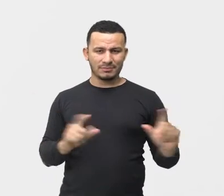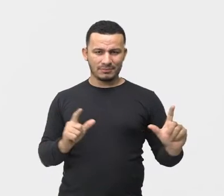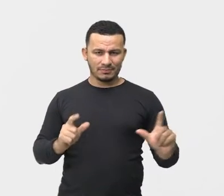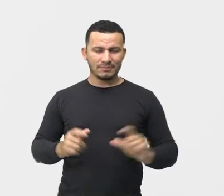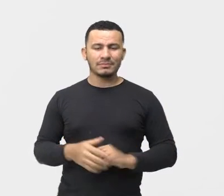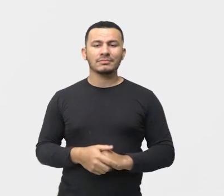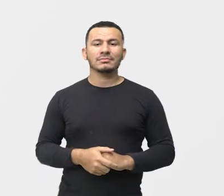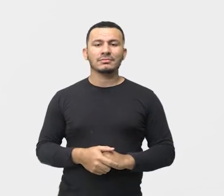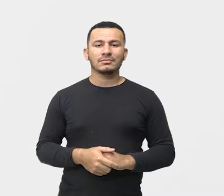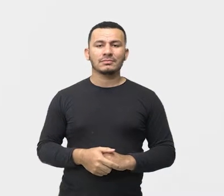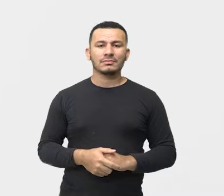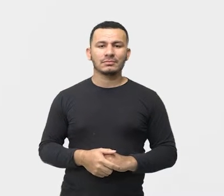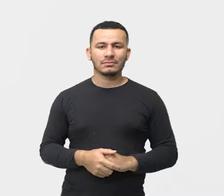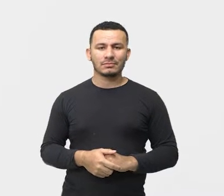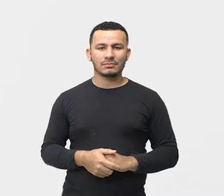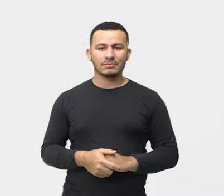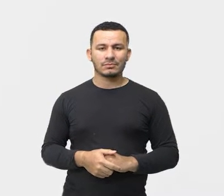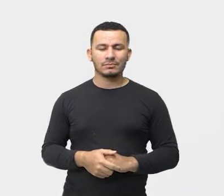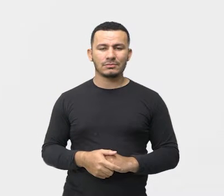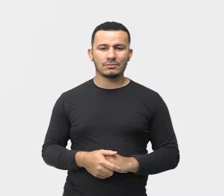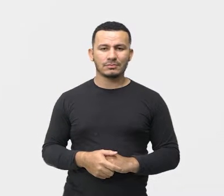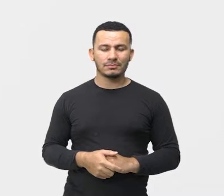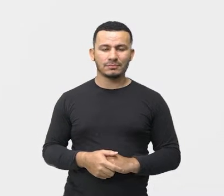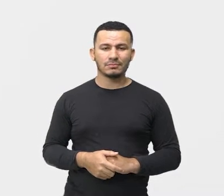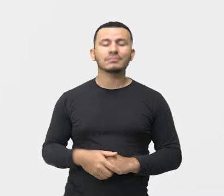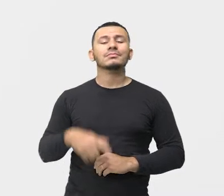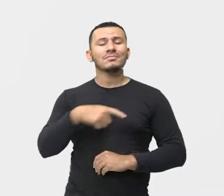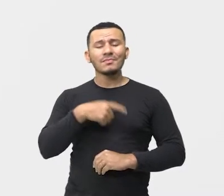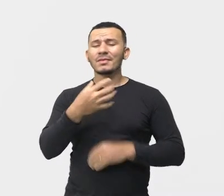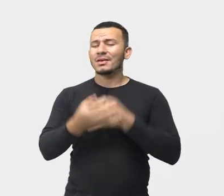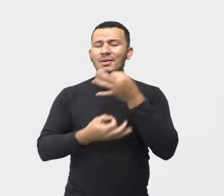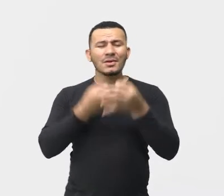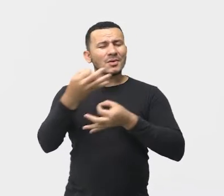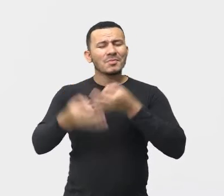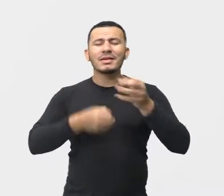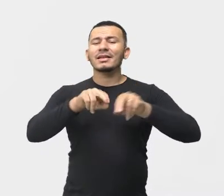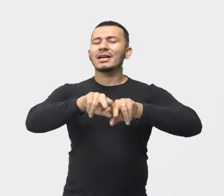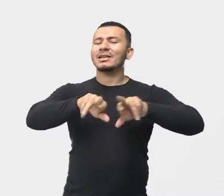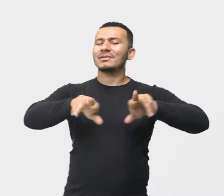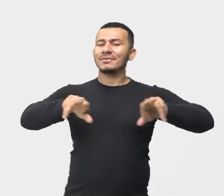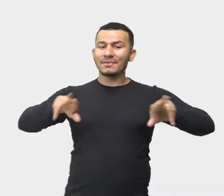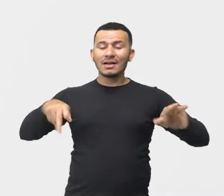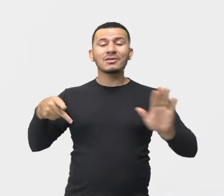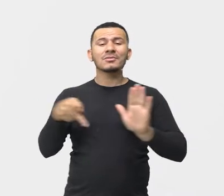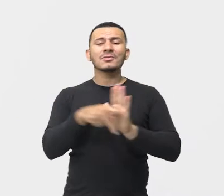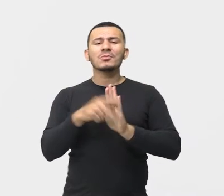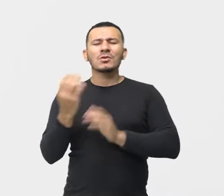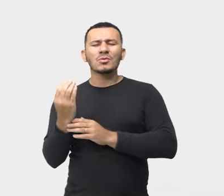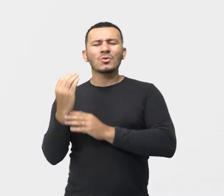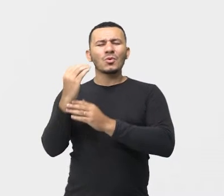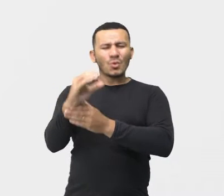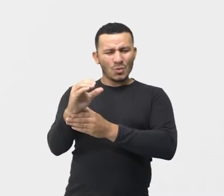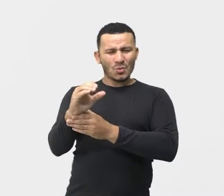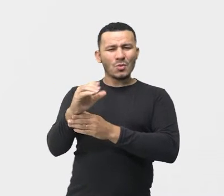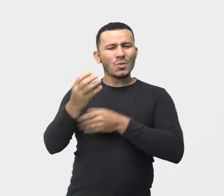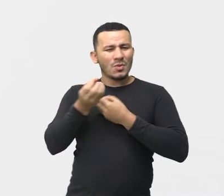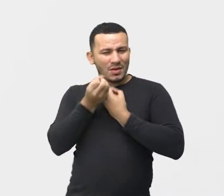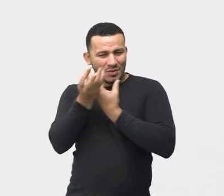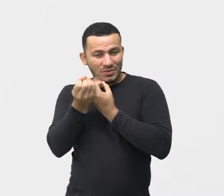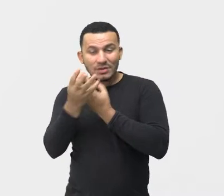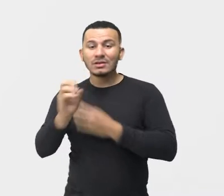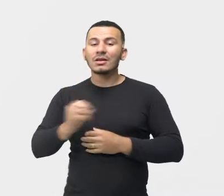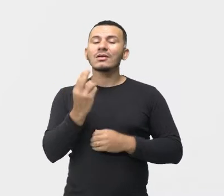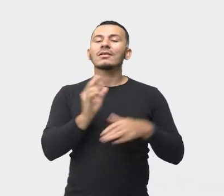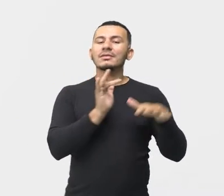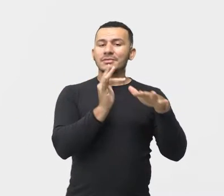cartela, que está justamente comentando sobre isso. Tanto os comentários feitos diretamente nas páginas da notícia ou da